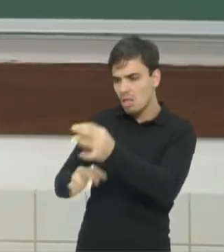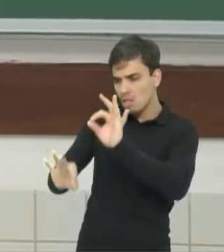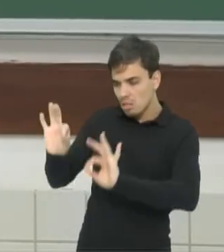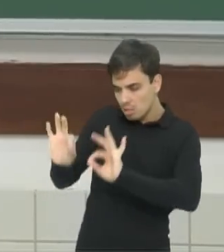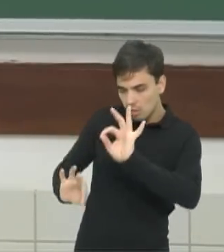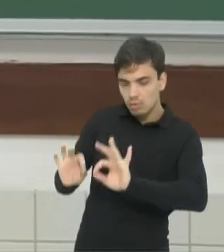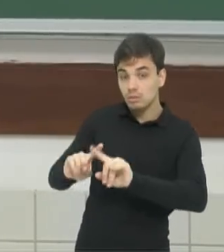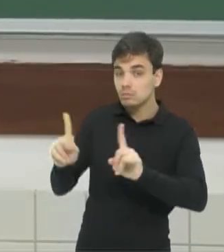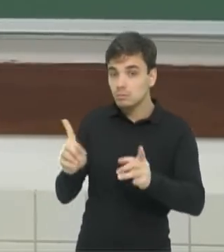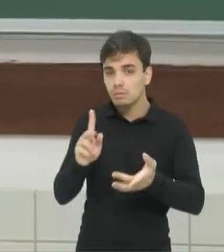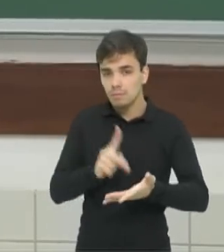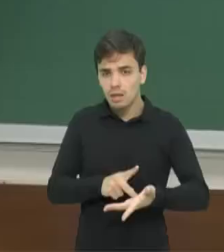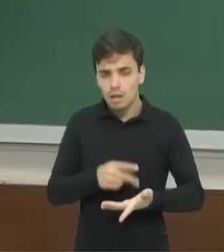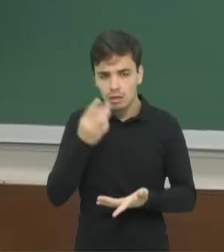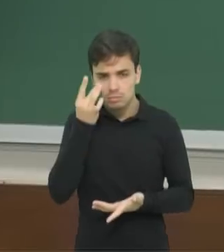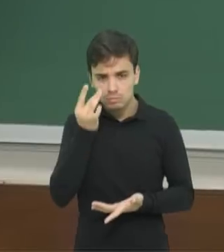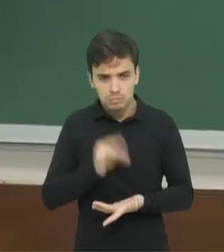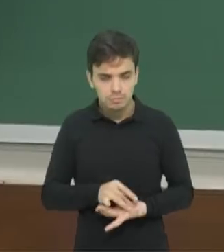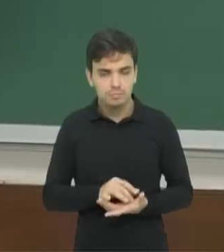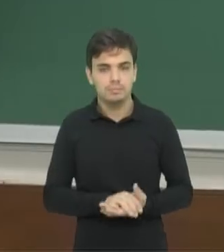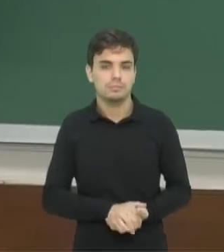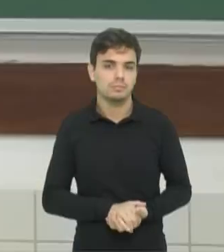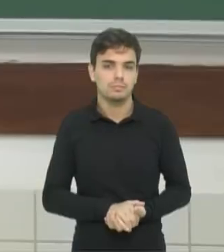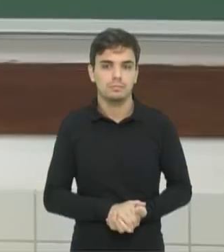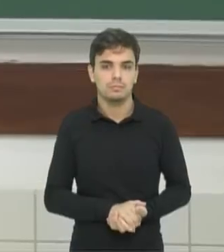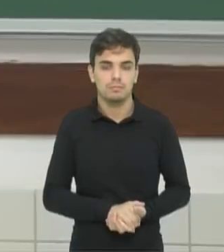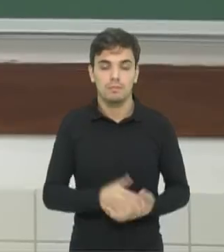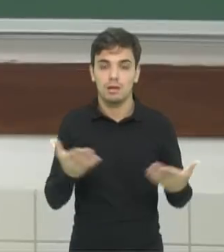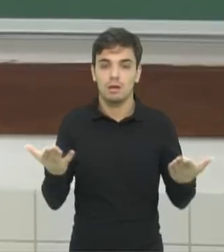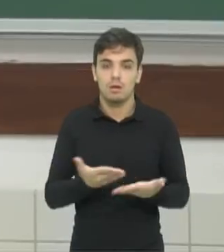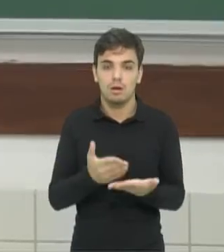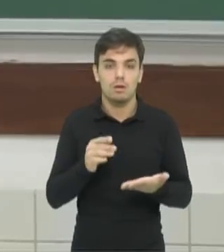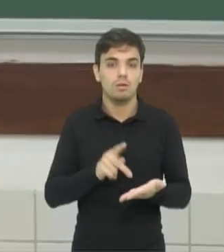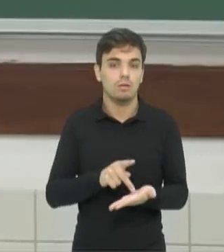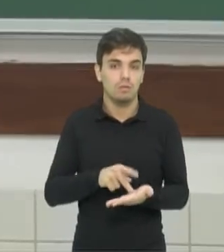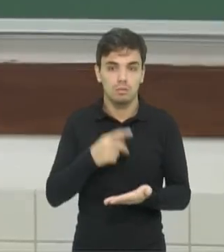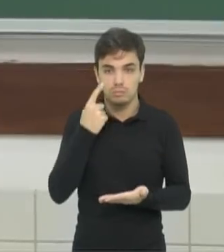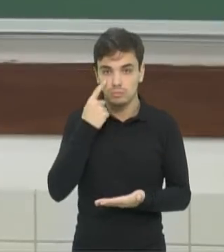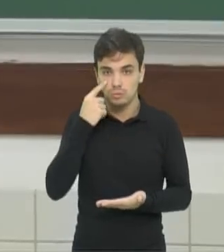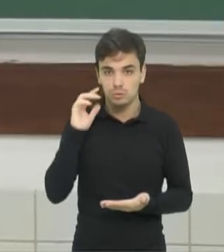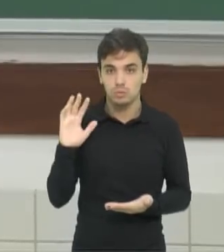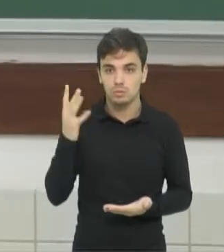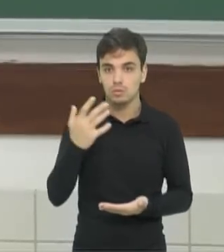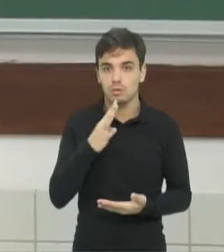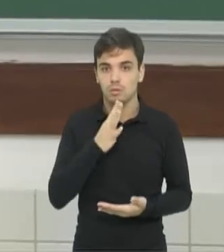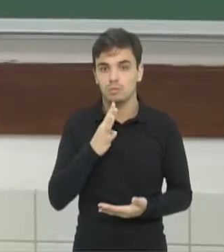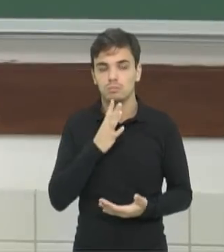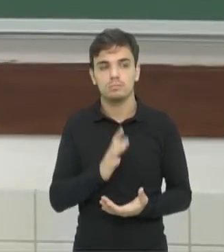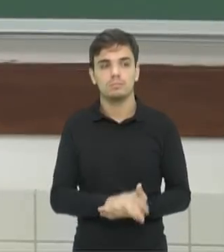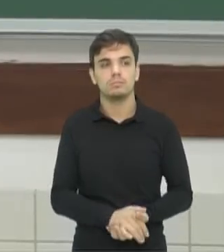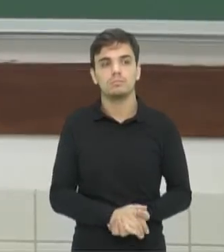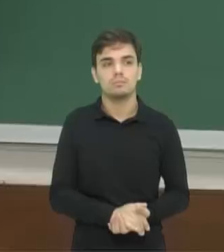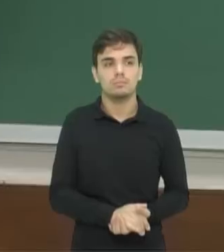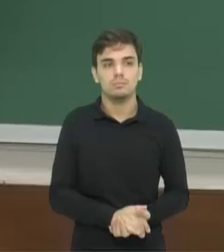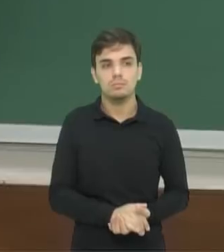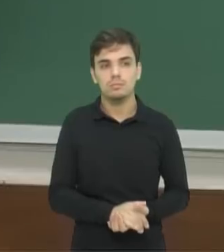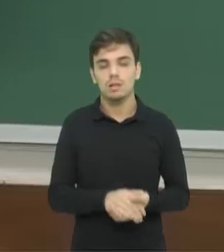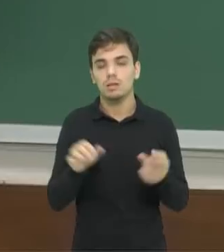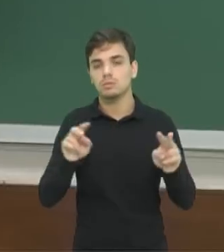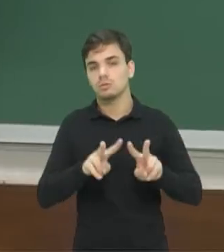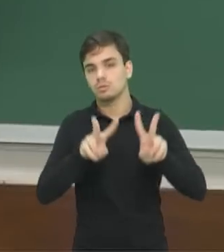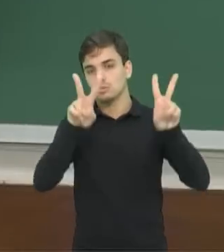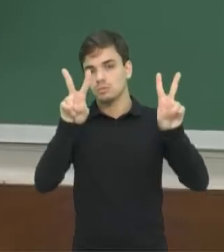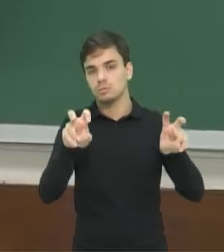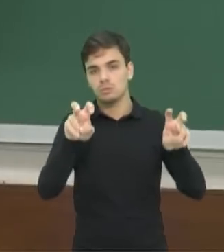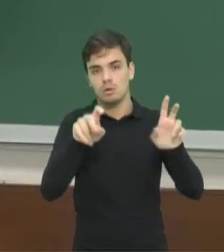deveria ser, né? Então, vamos lá, vamos conhecer um pouquinho mais disso, gente. Agora, nós vamos falar mais um pouquinho da escultura